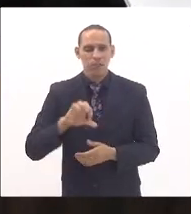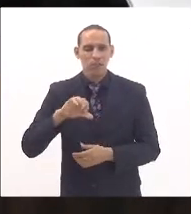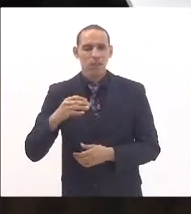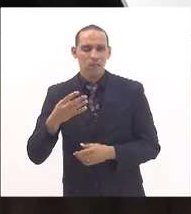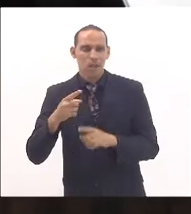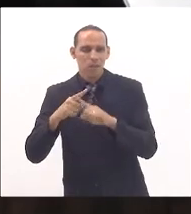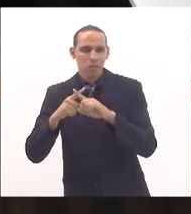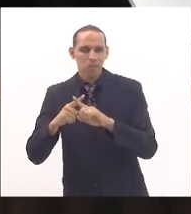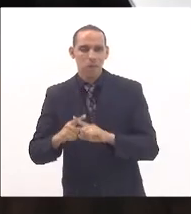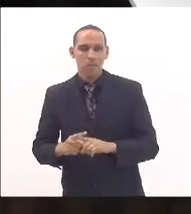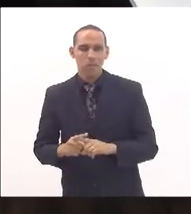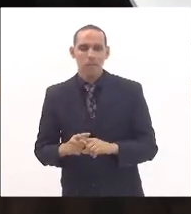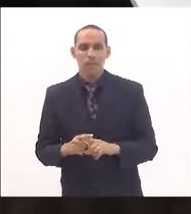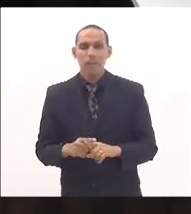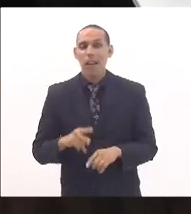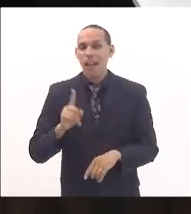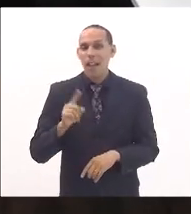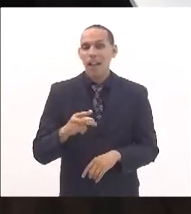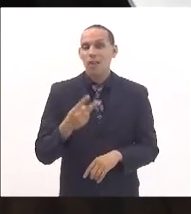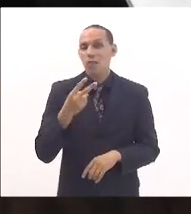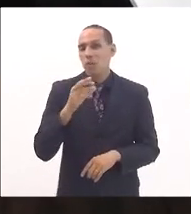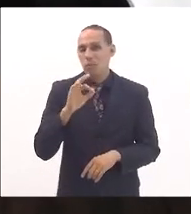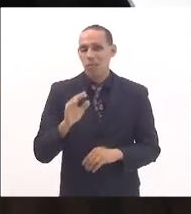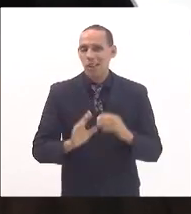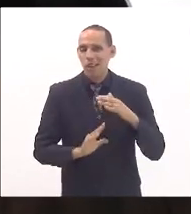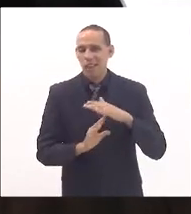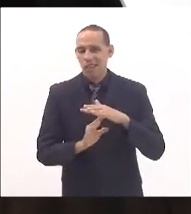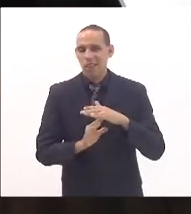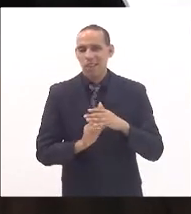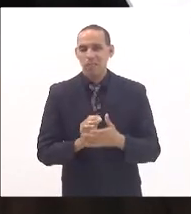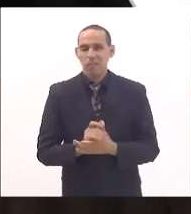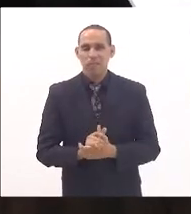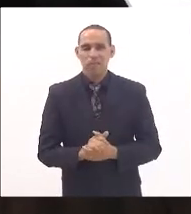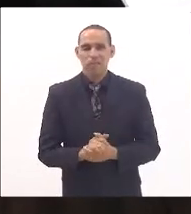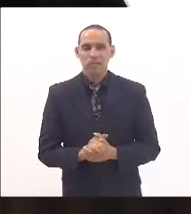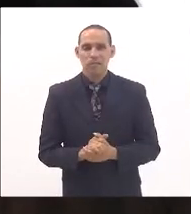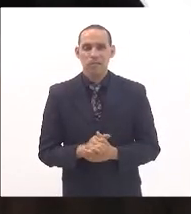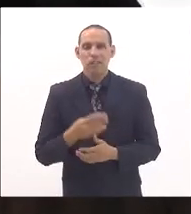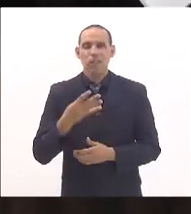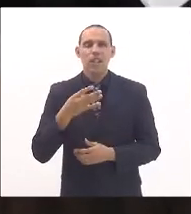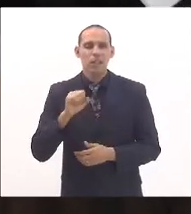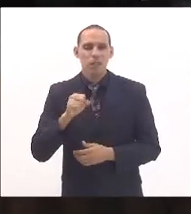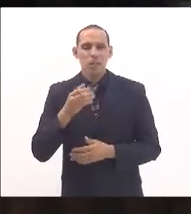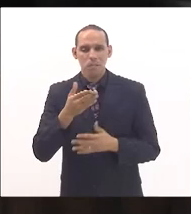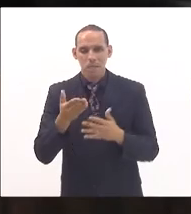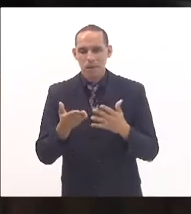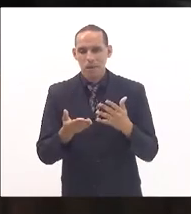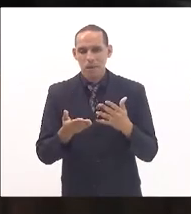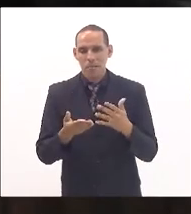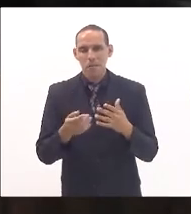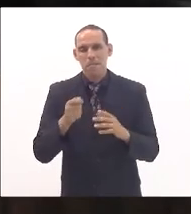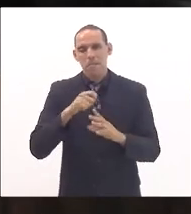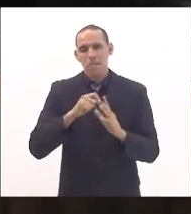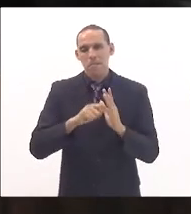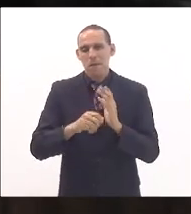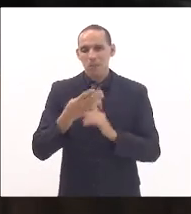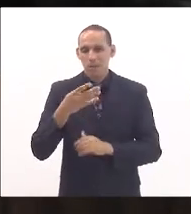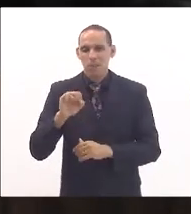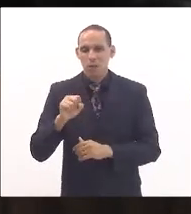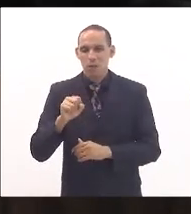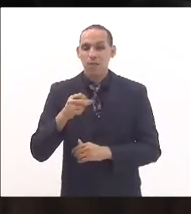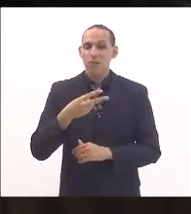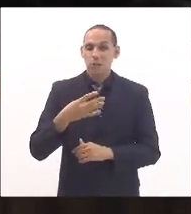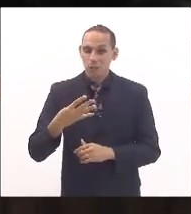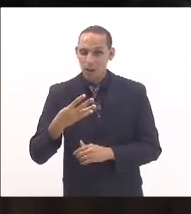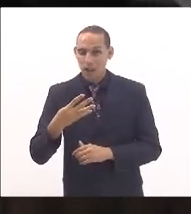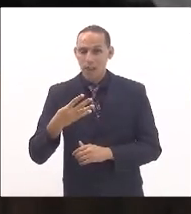fala de até 2% nos primeiros 48 meses, salvo engano. 24, depois